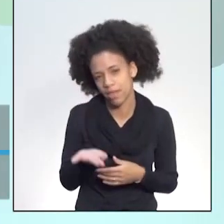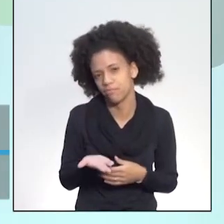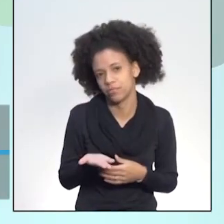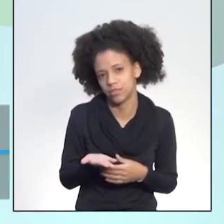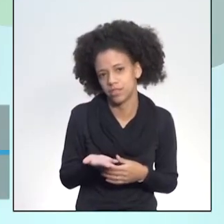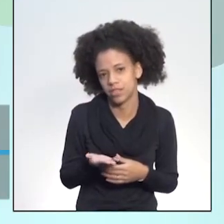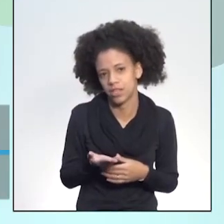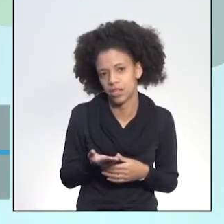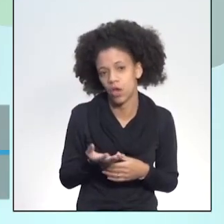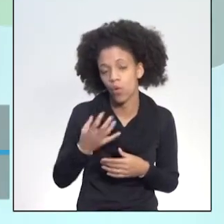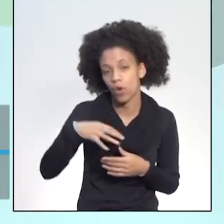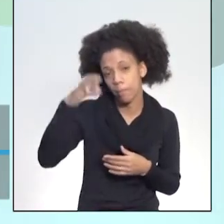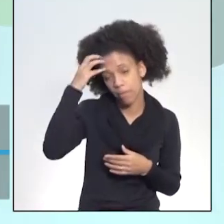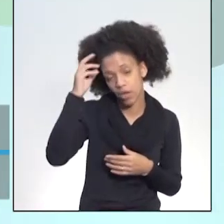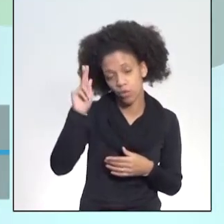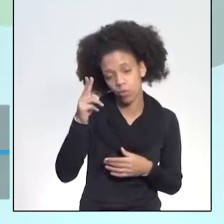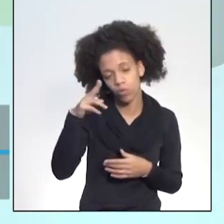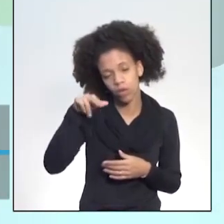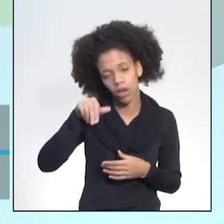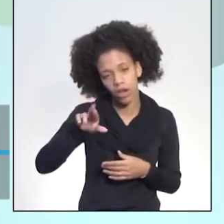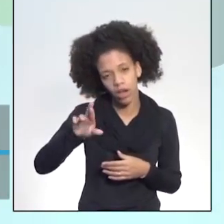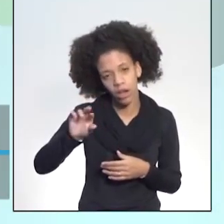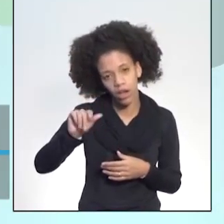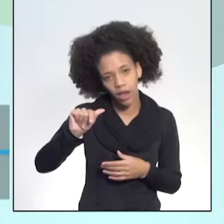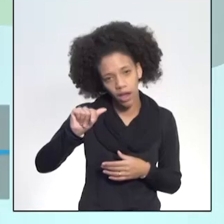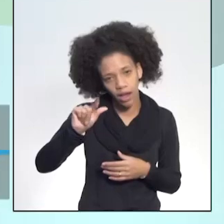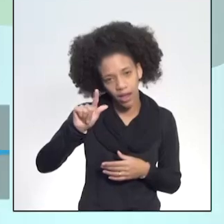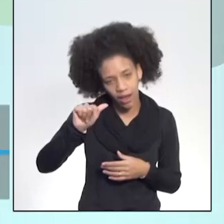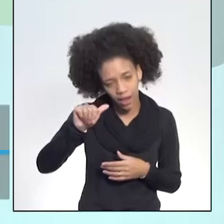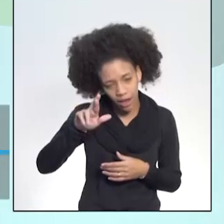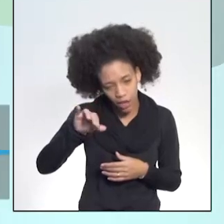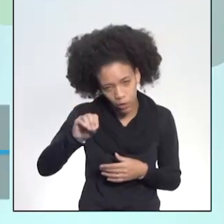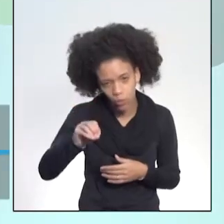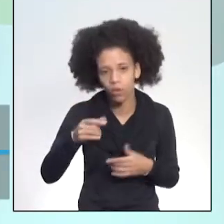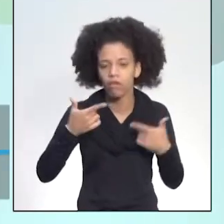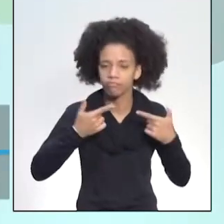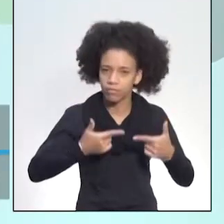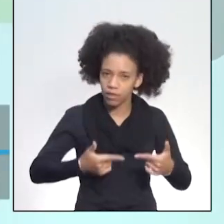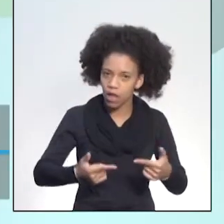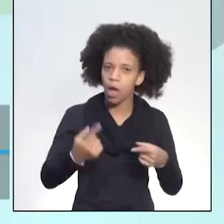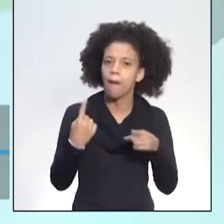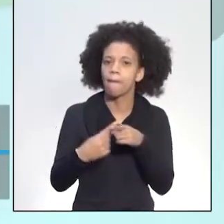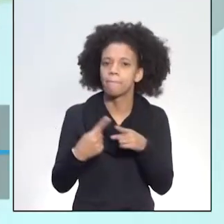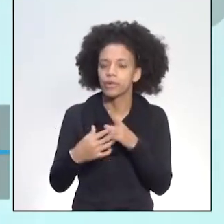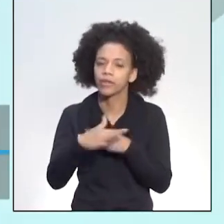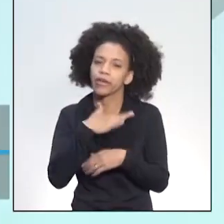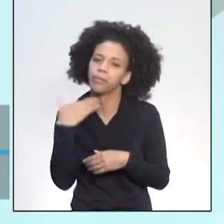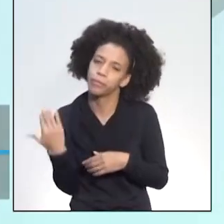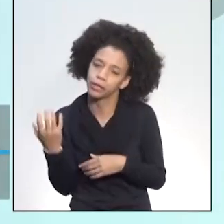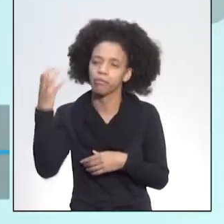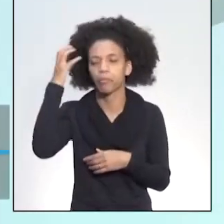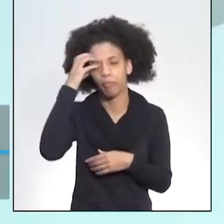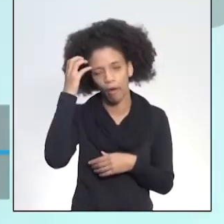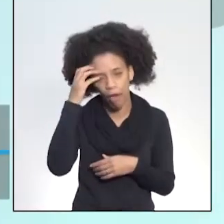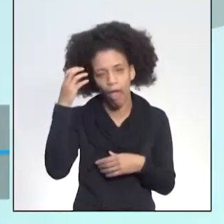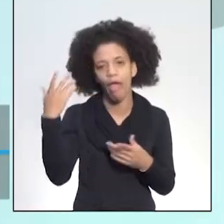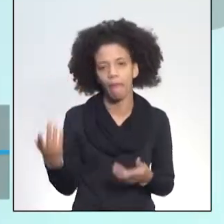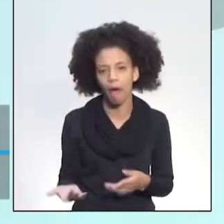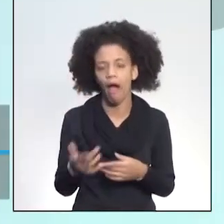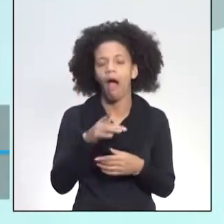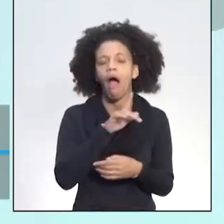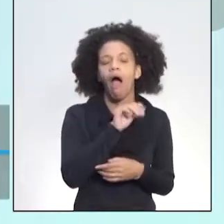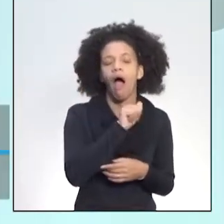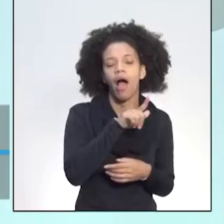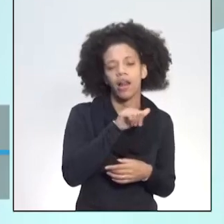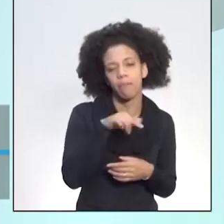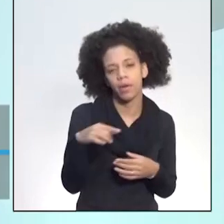o Império Austro-Húngaro declarou guerra à Sérvia por causa do assassinato do príncipe, a Alemanha estava